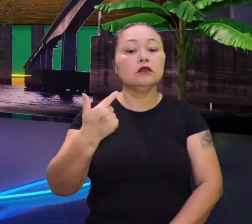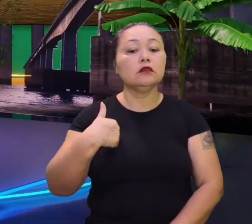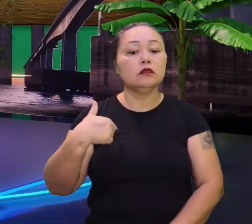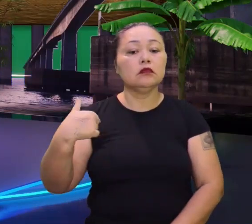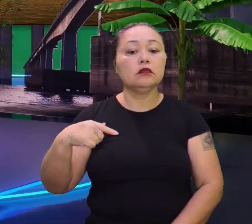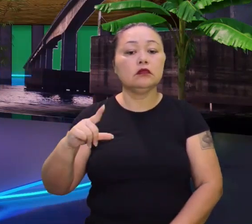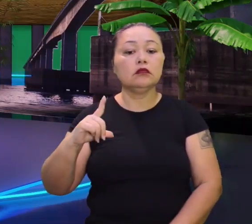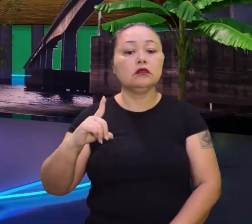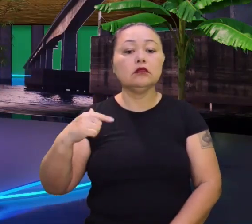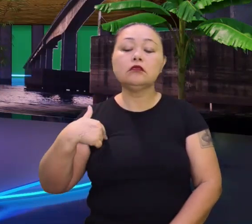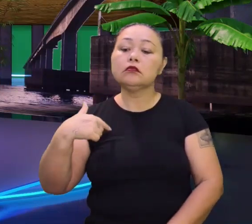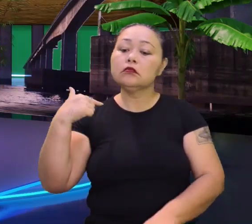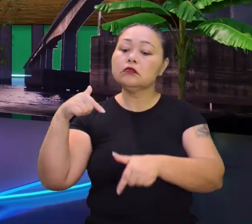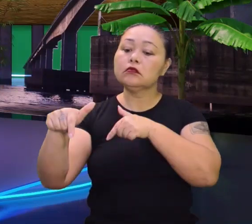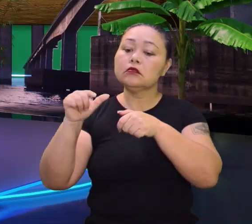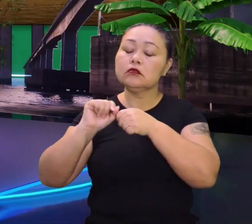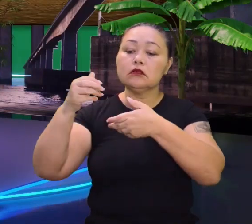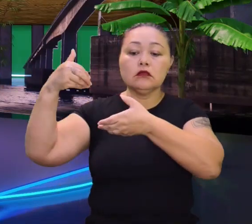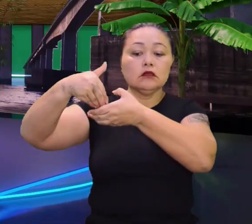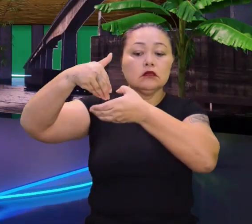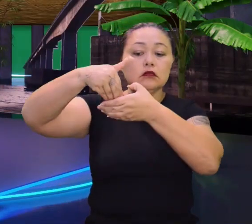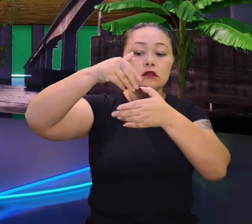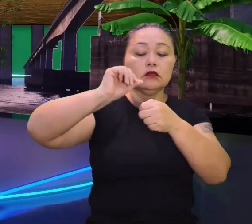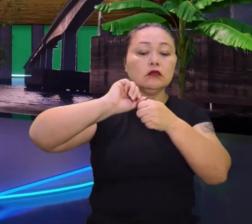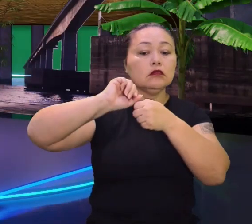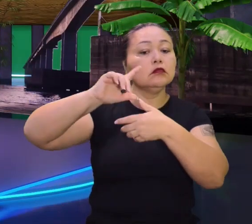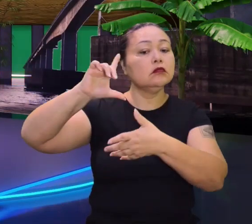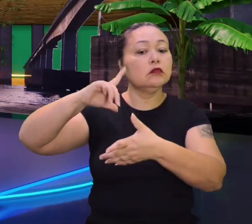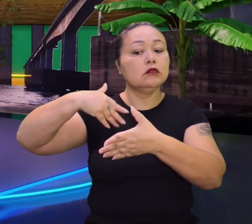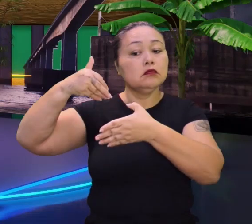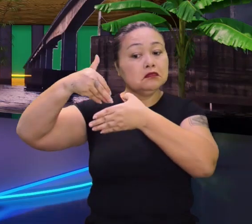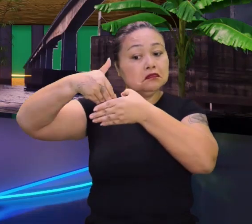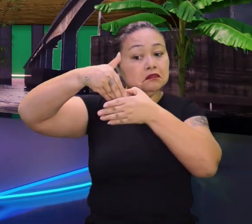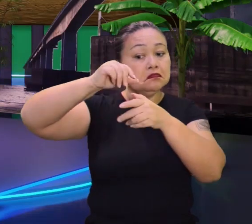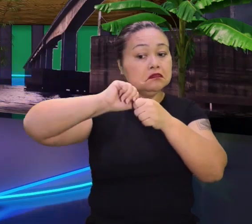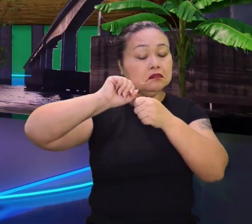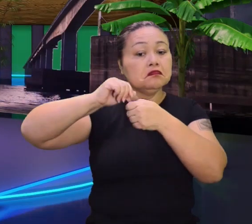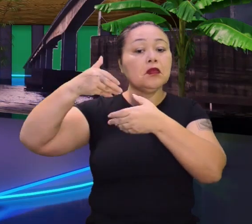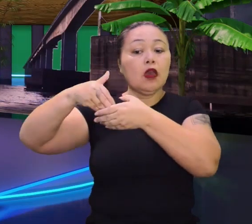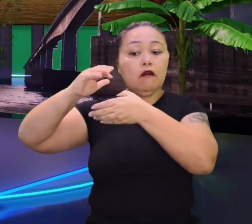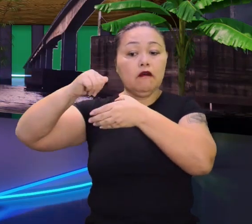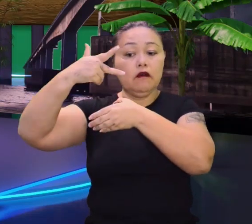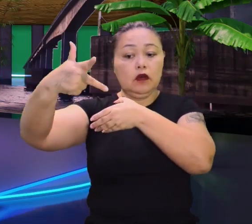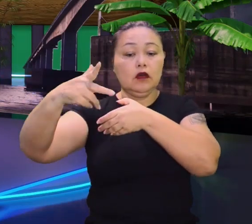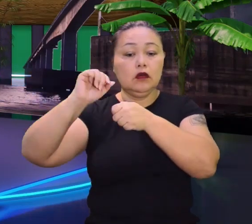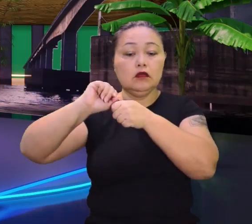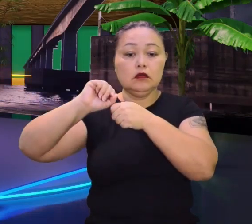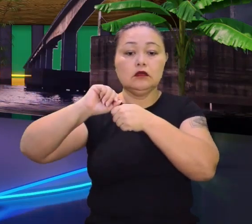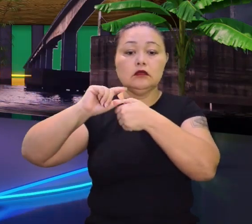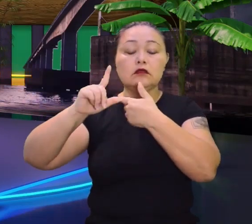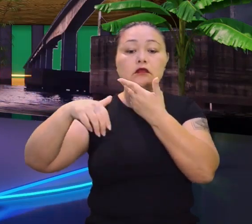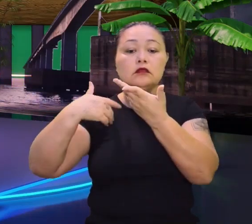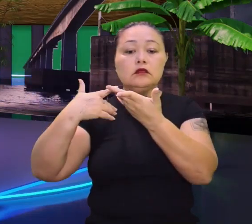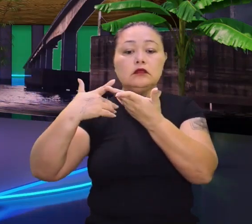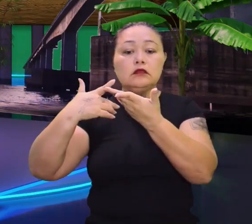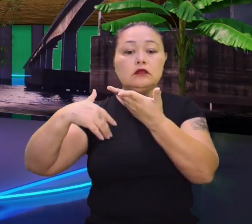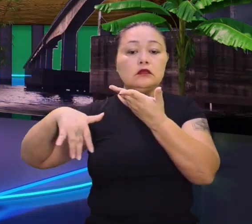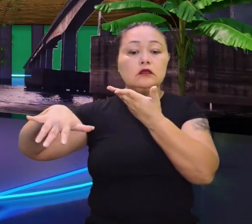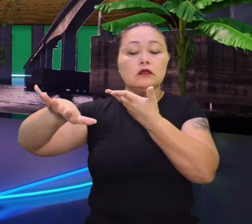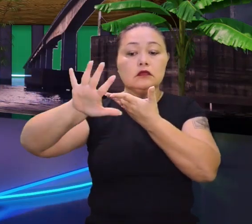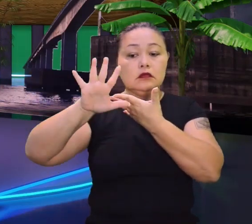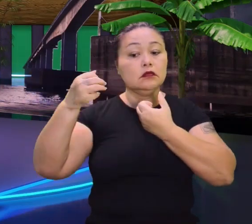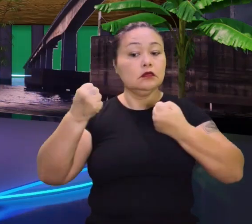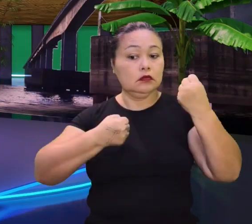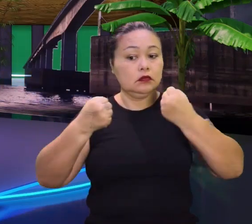cidade, eu estava trabalhando na eleição, aí, como eu voto fora, né, em outra sessão, aí tem